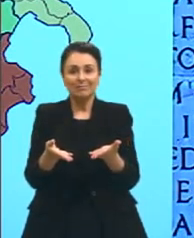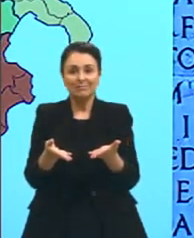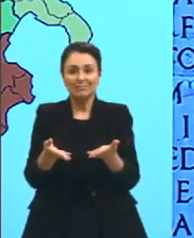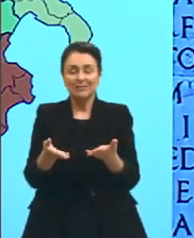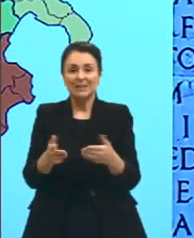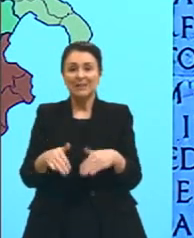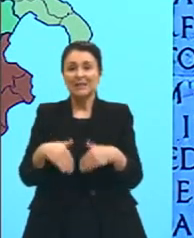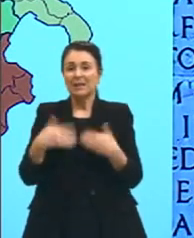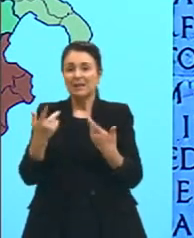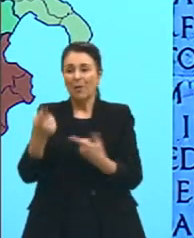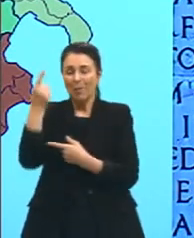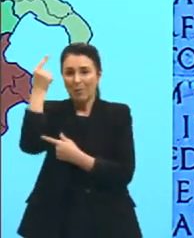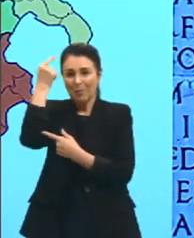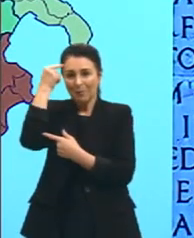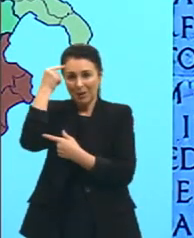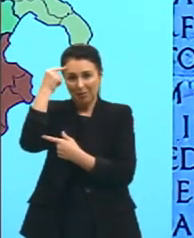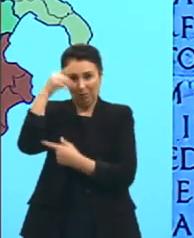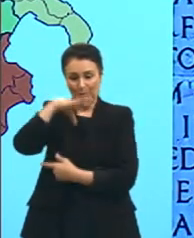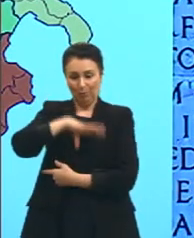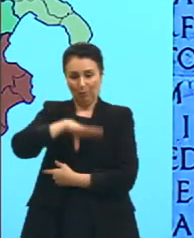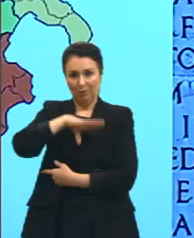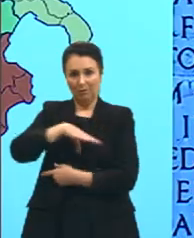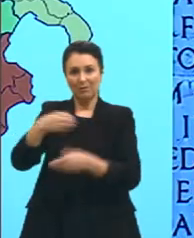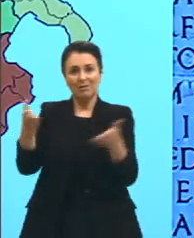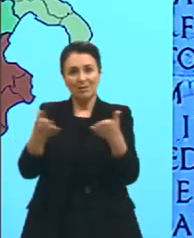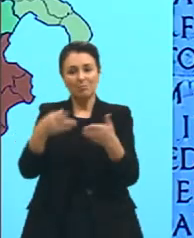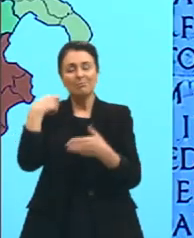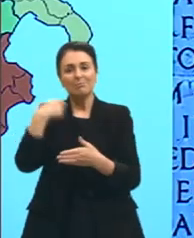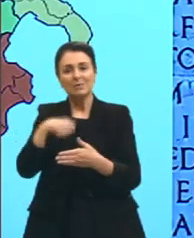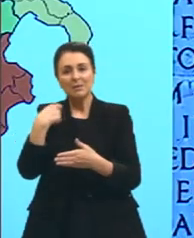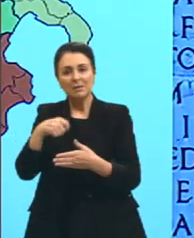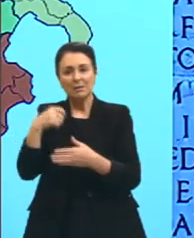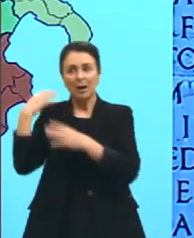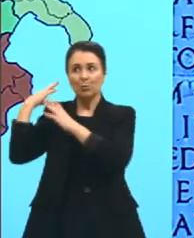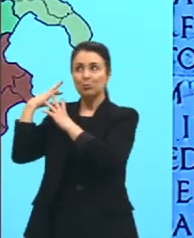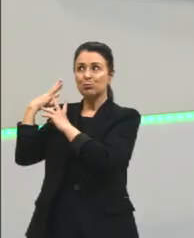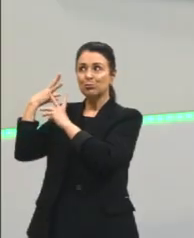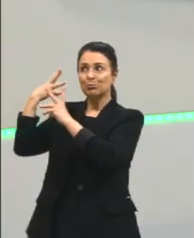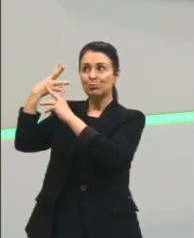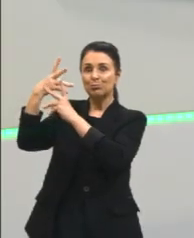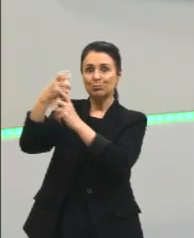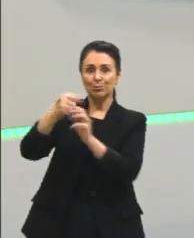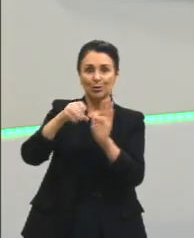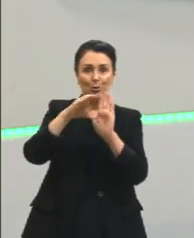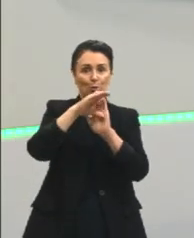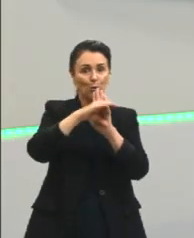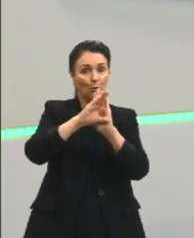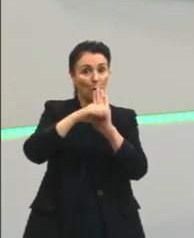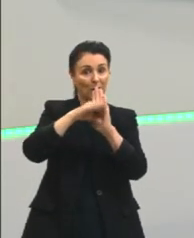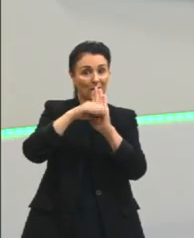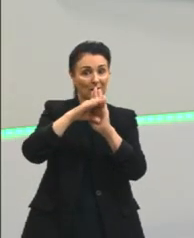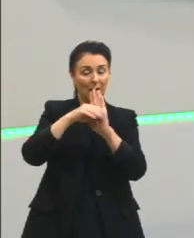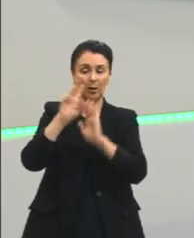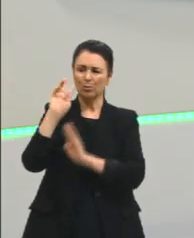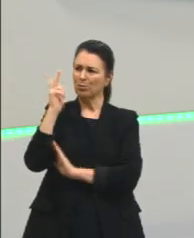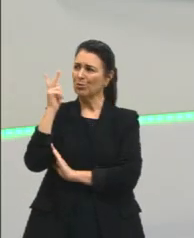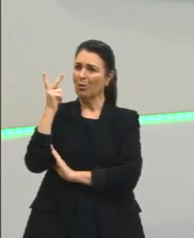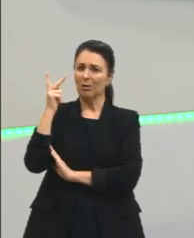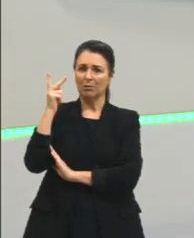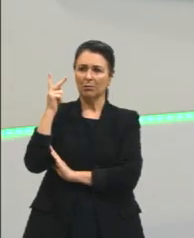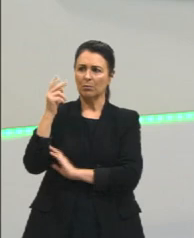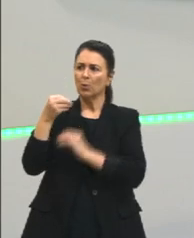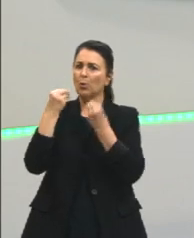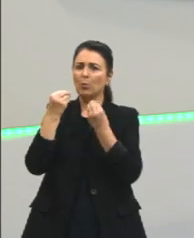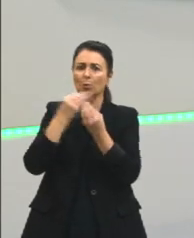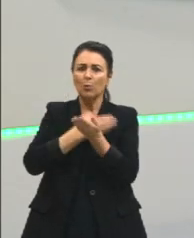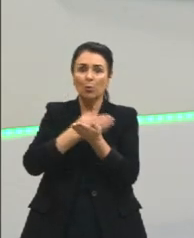então para gente pensar na Língua Portuguesa hoje a gente precisa retomar esse conceito histórico de onde veio